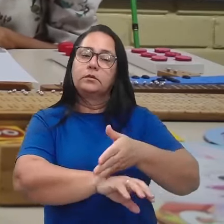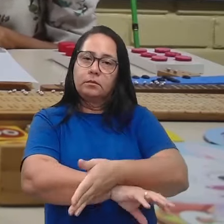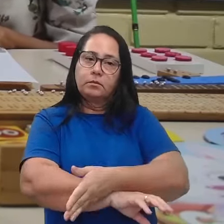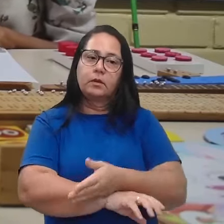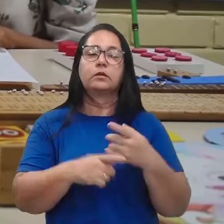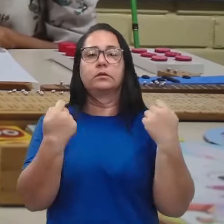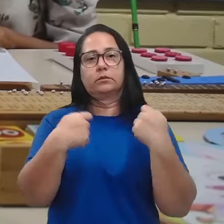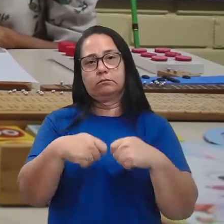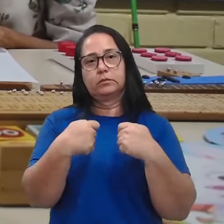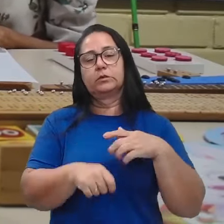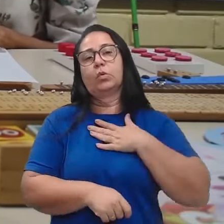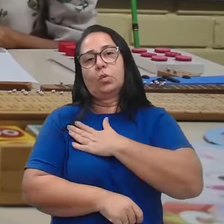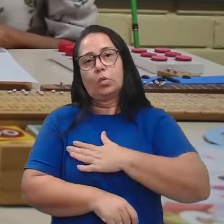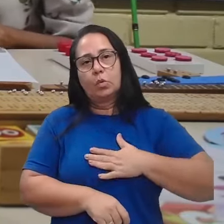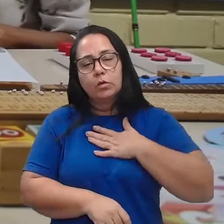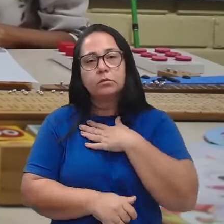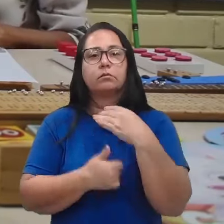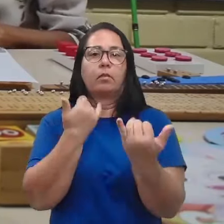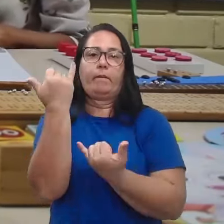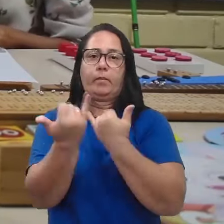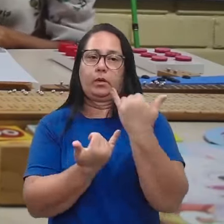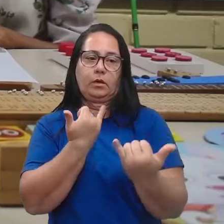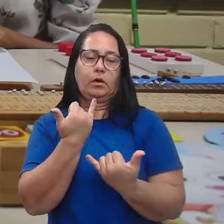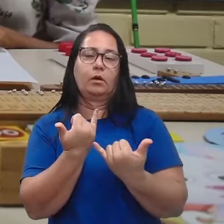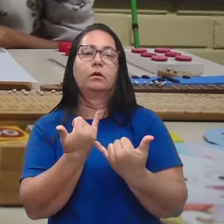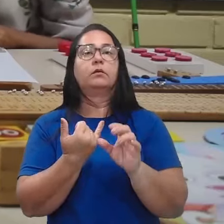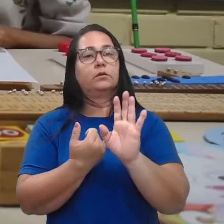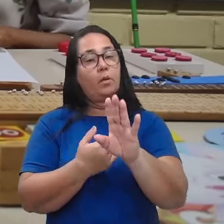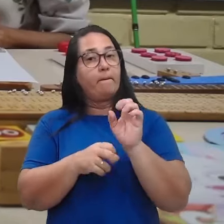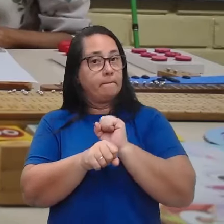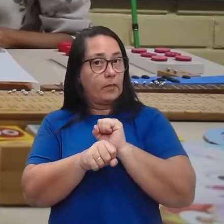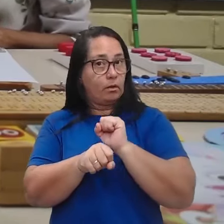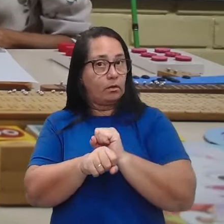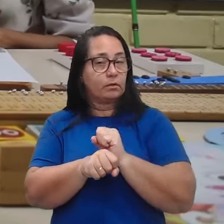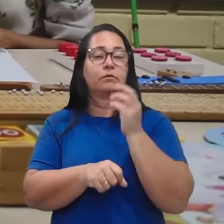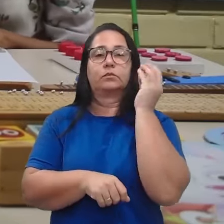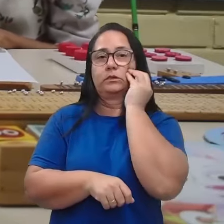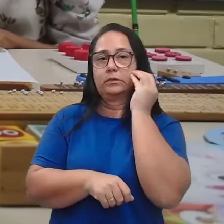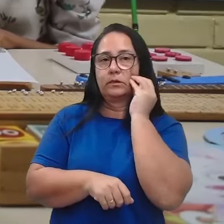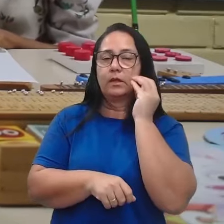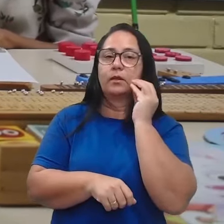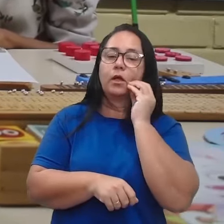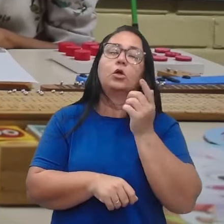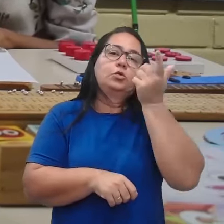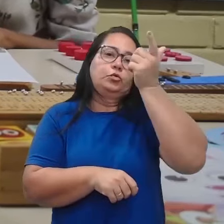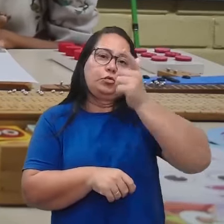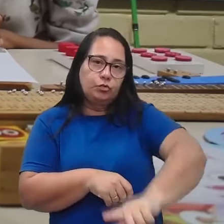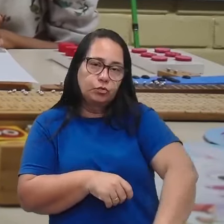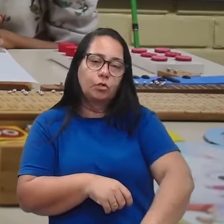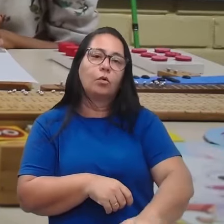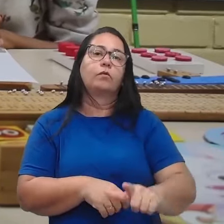gostar de jogar e eu parei de jogar. Então, vamos tentar resgatar esse